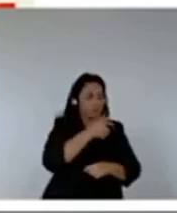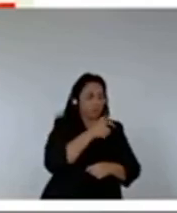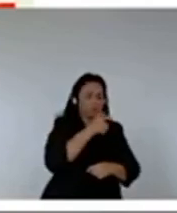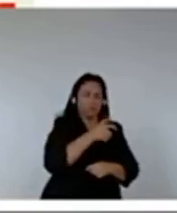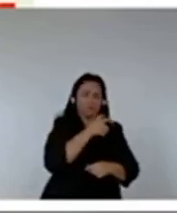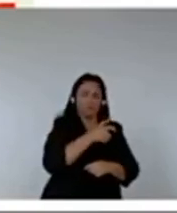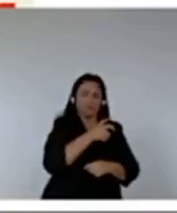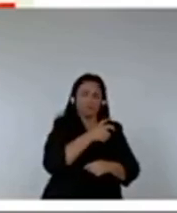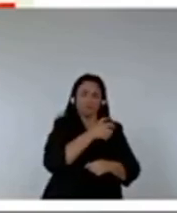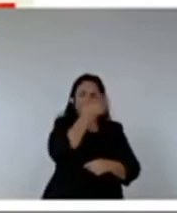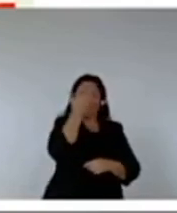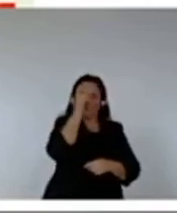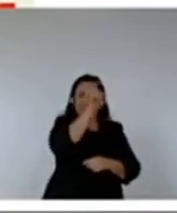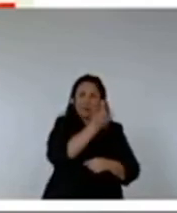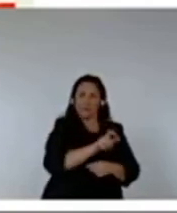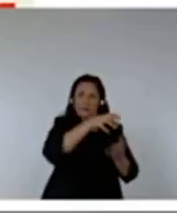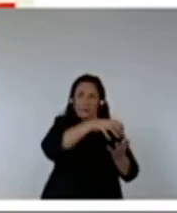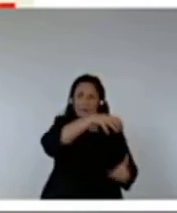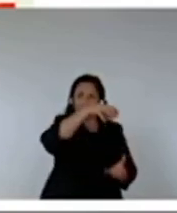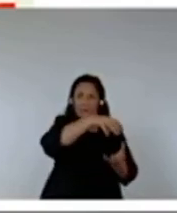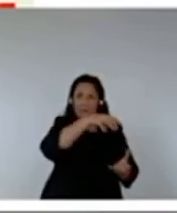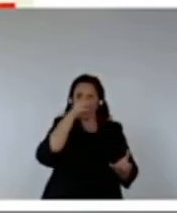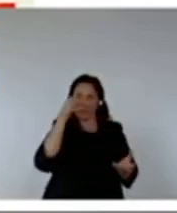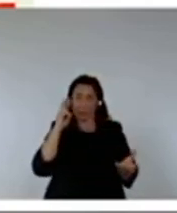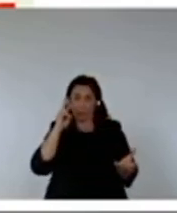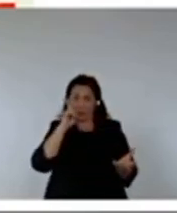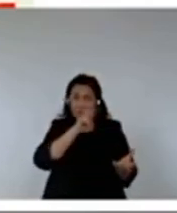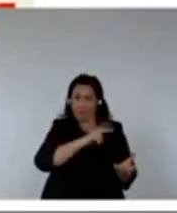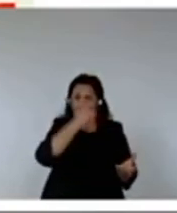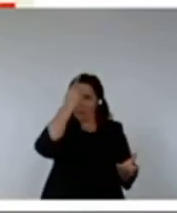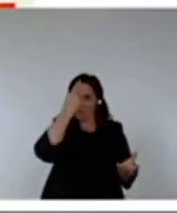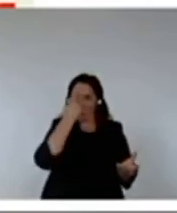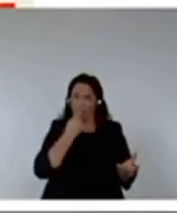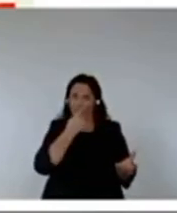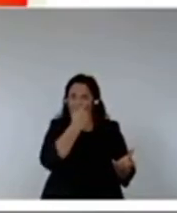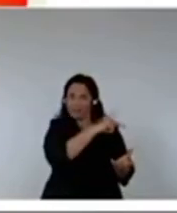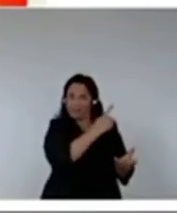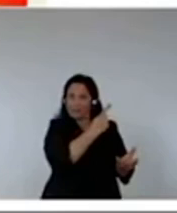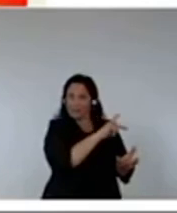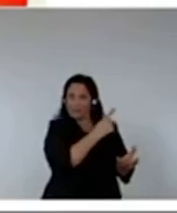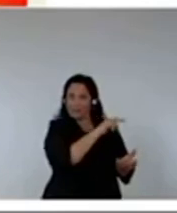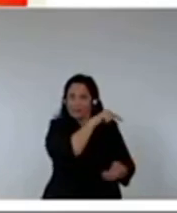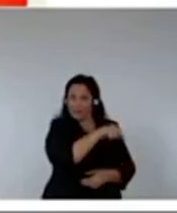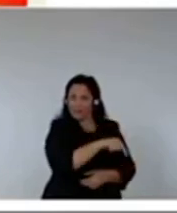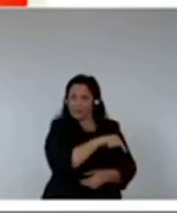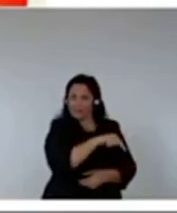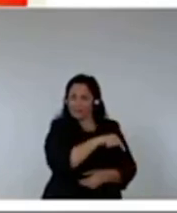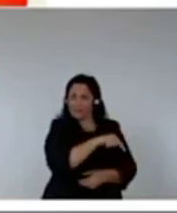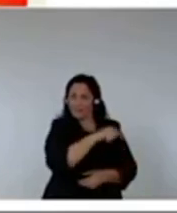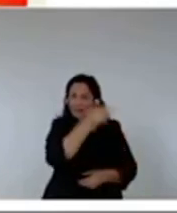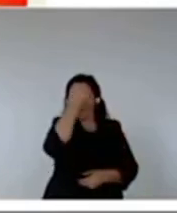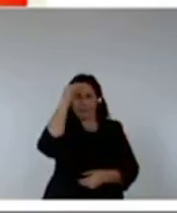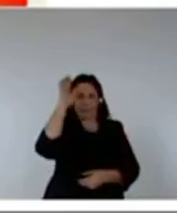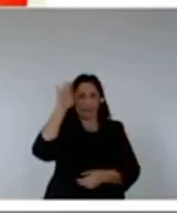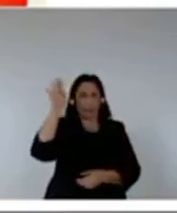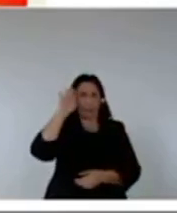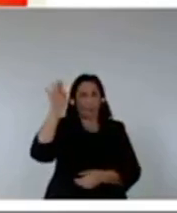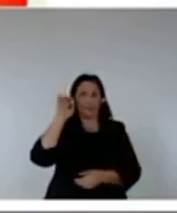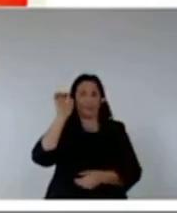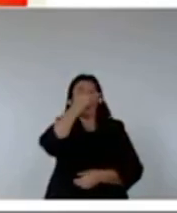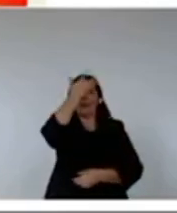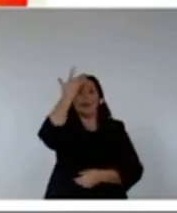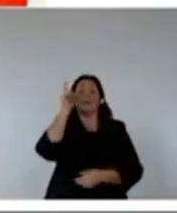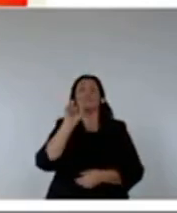Né? E você veja, quando a gente olha esse perfil, a gente fica pensando o seguinte: bom, quem é que morre